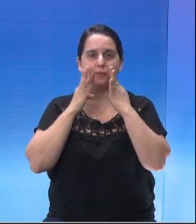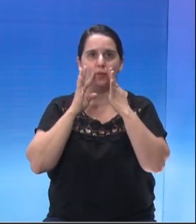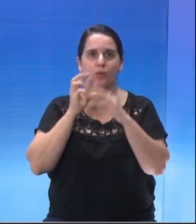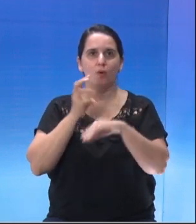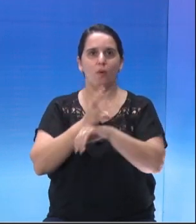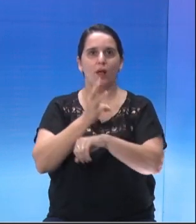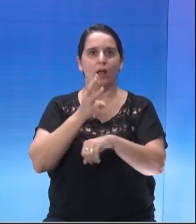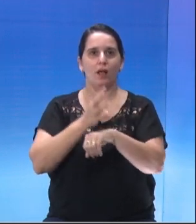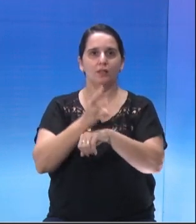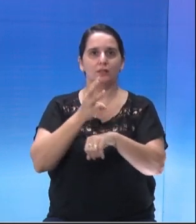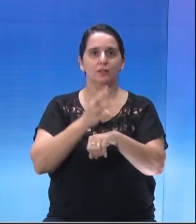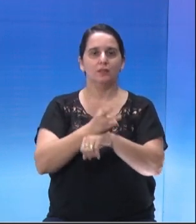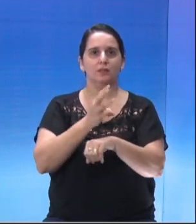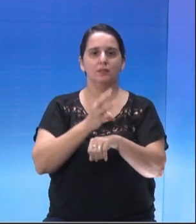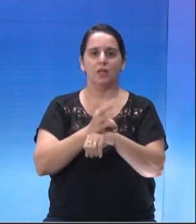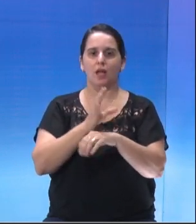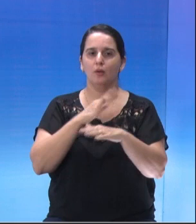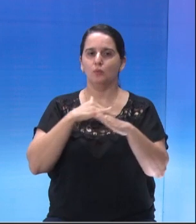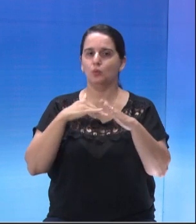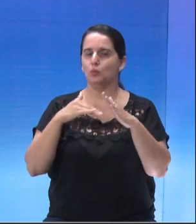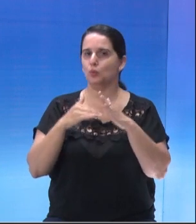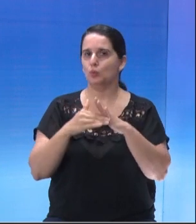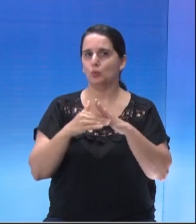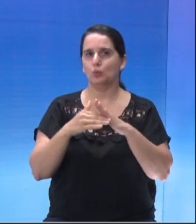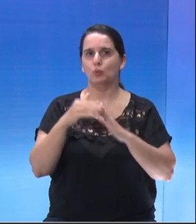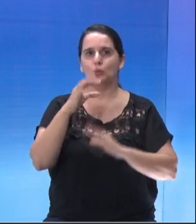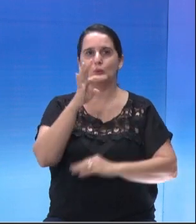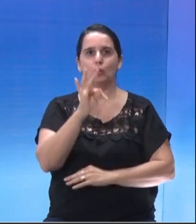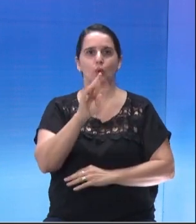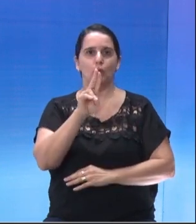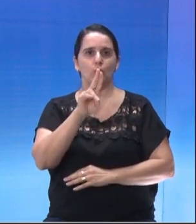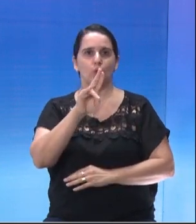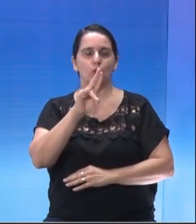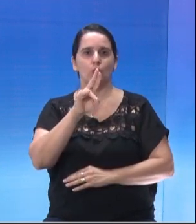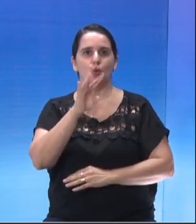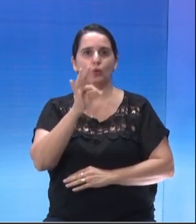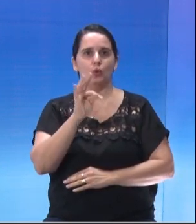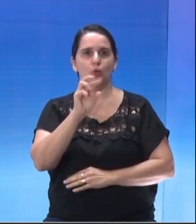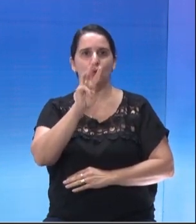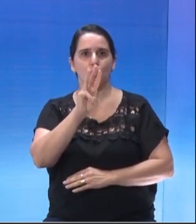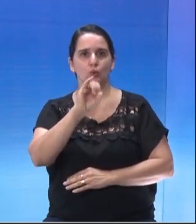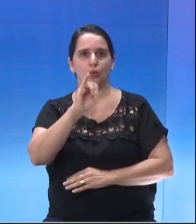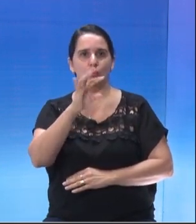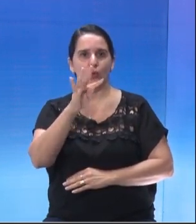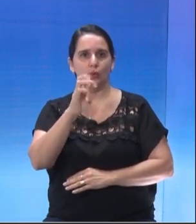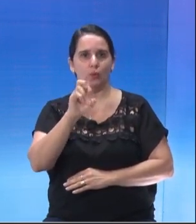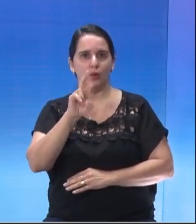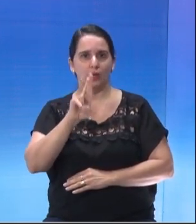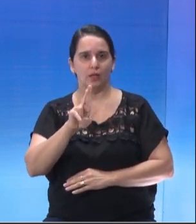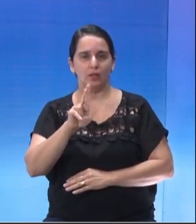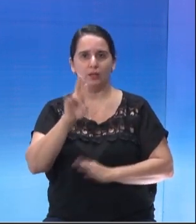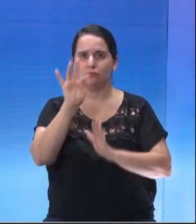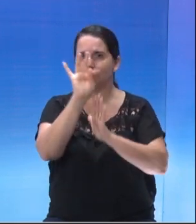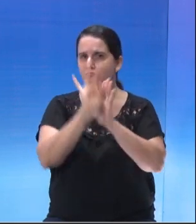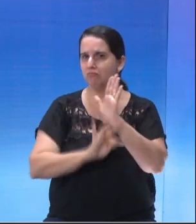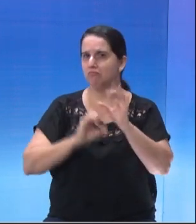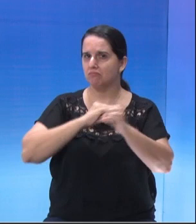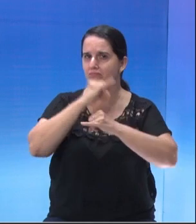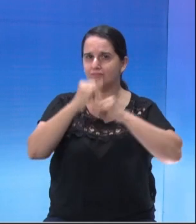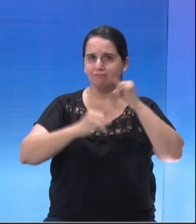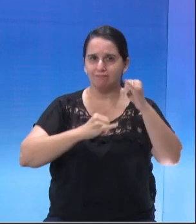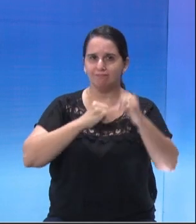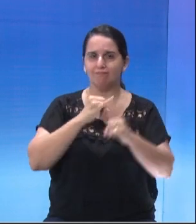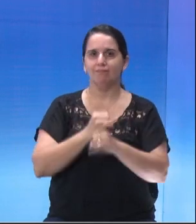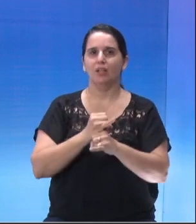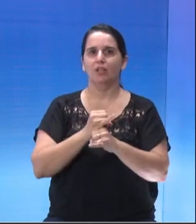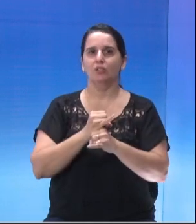que a gente, o Twitter, todos esses textos que nós encontramos na internet, nós vamos falar,